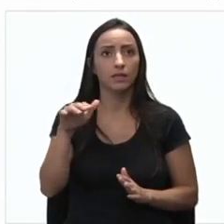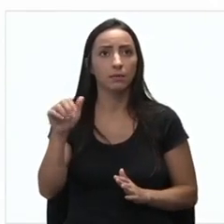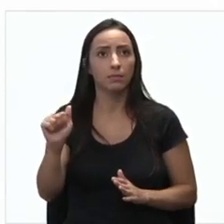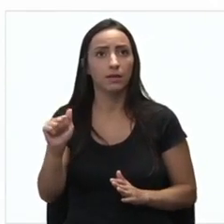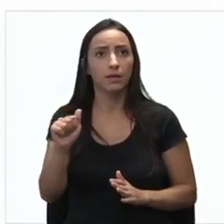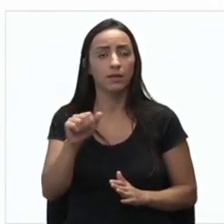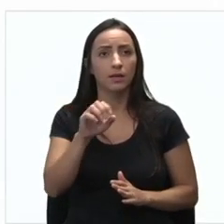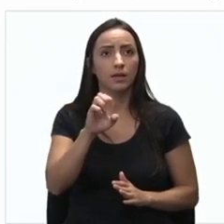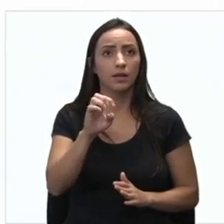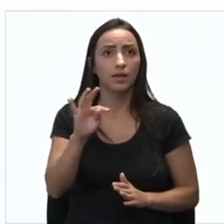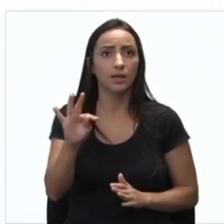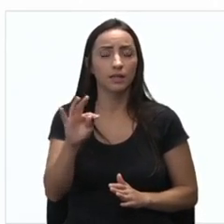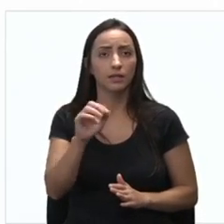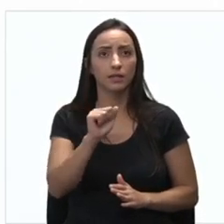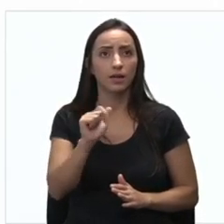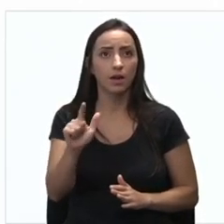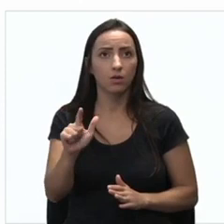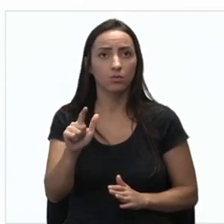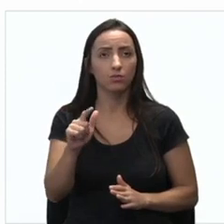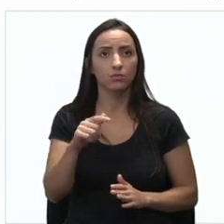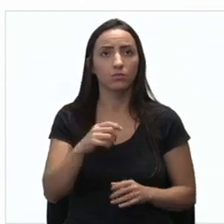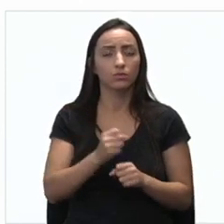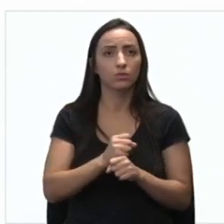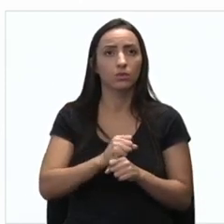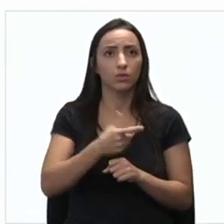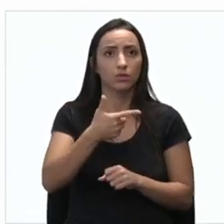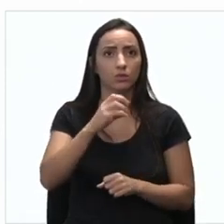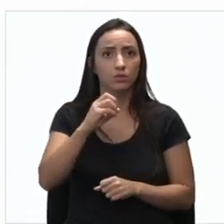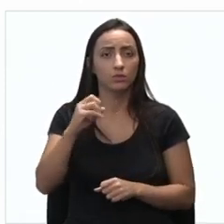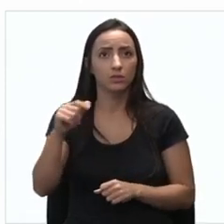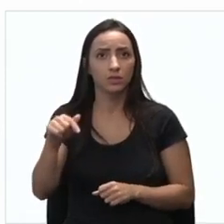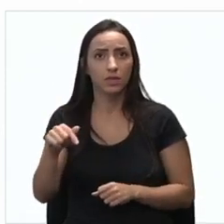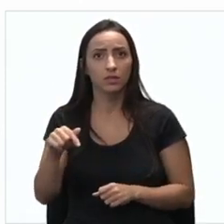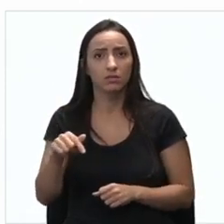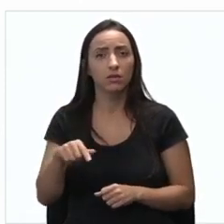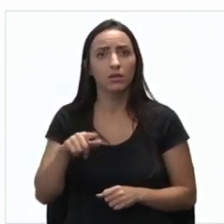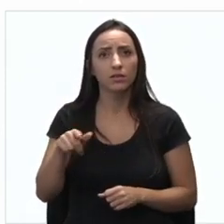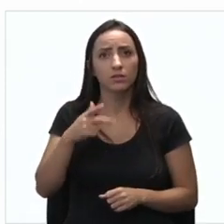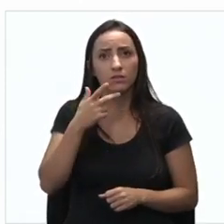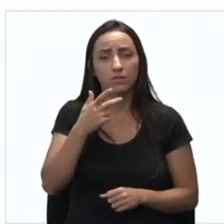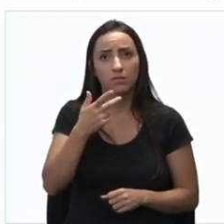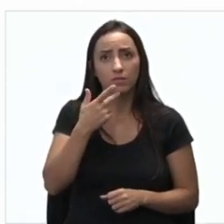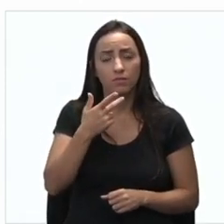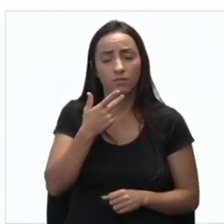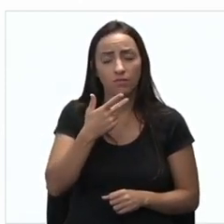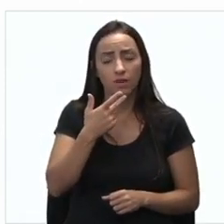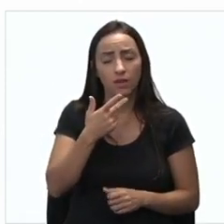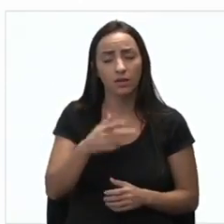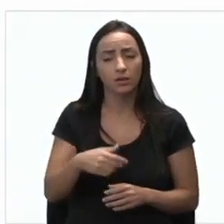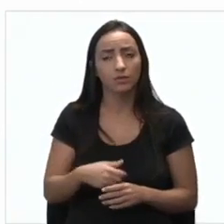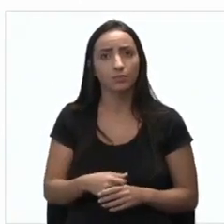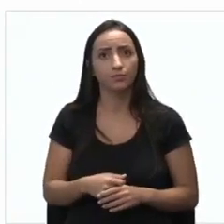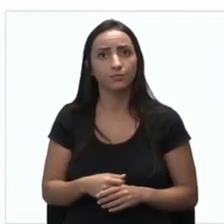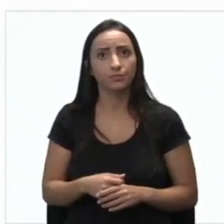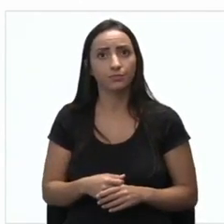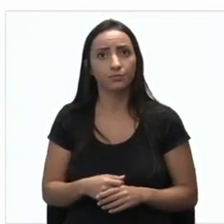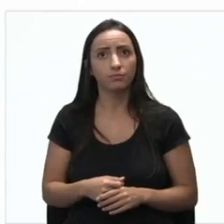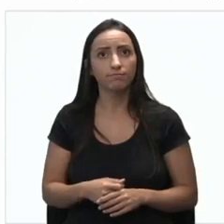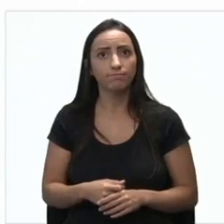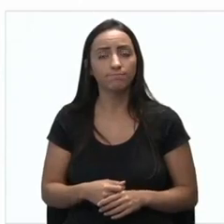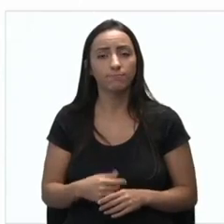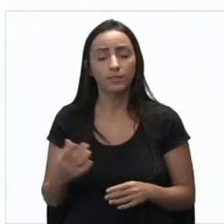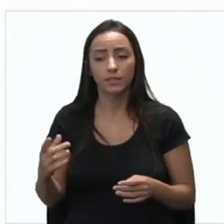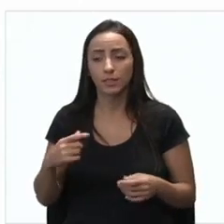do vínculo de confiança entre os profissionais da saúde, o paciente e o seu acompanhante, geralmente um